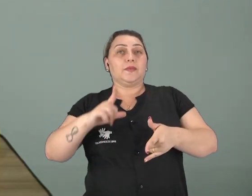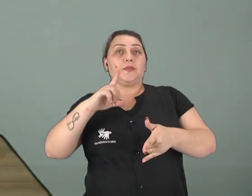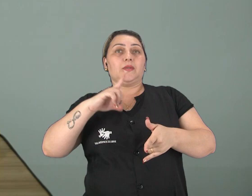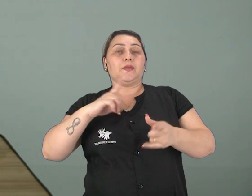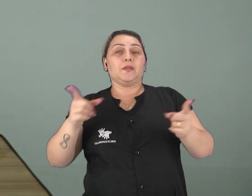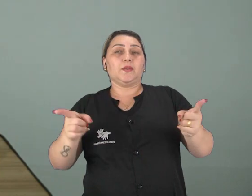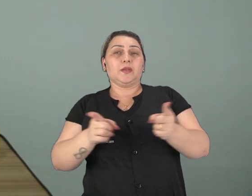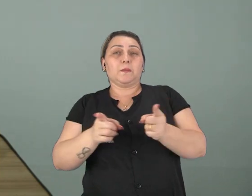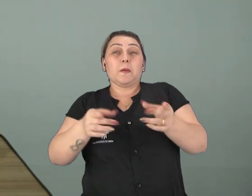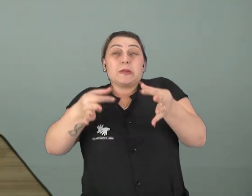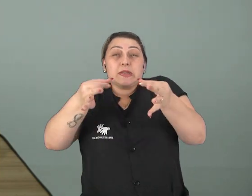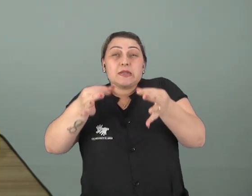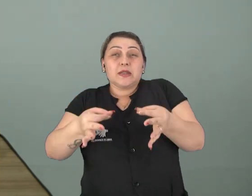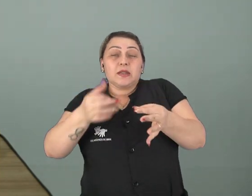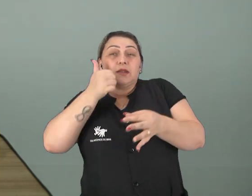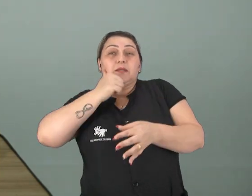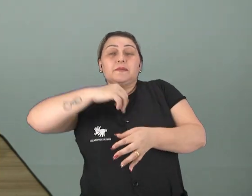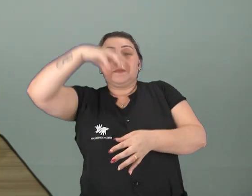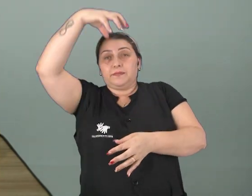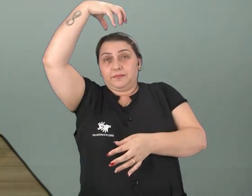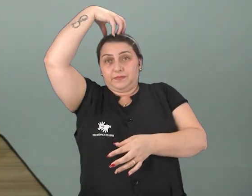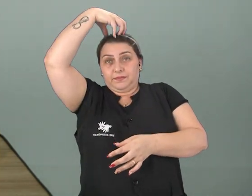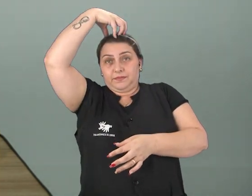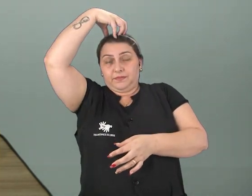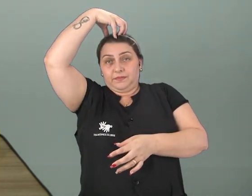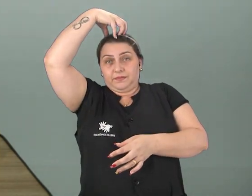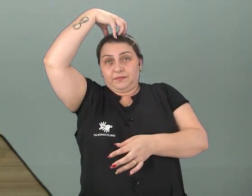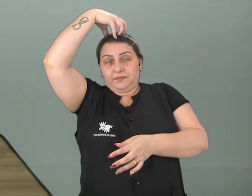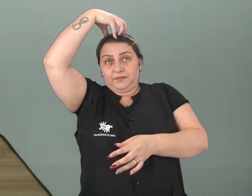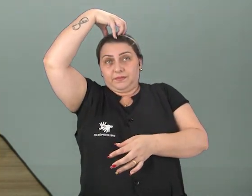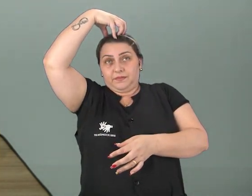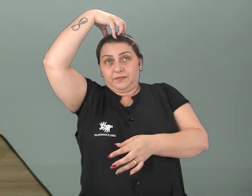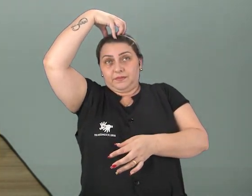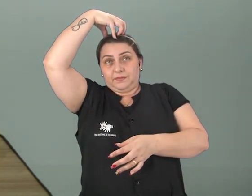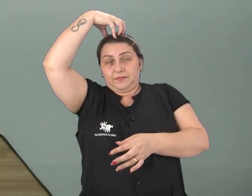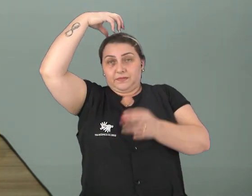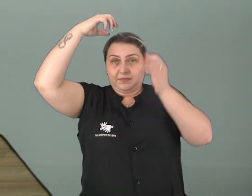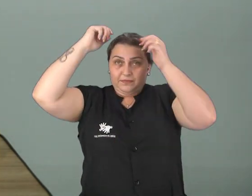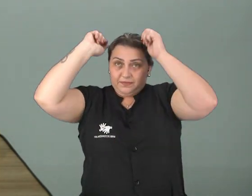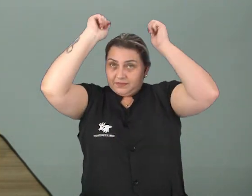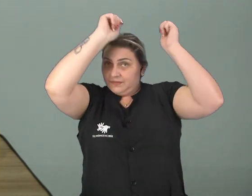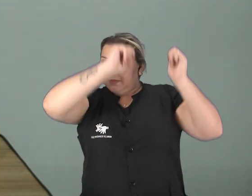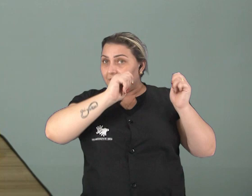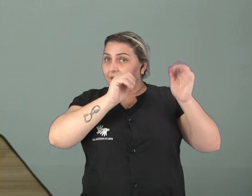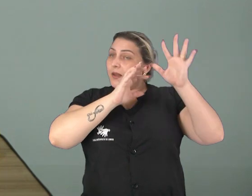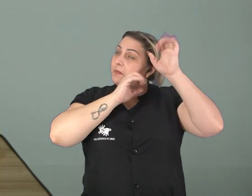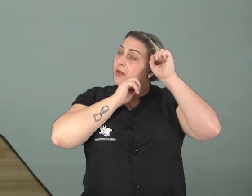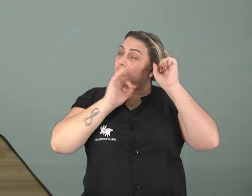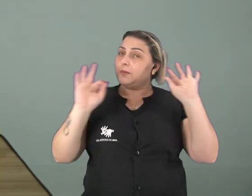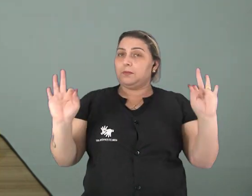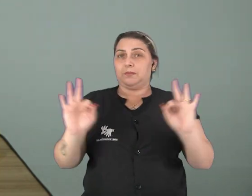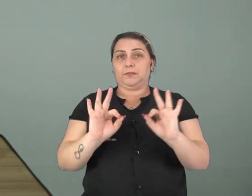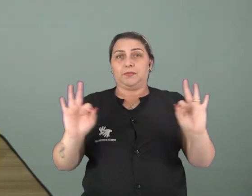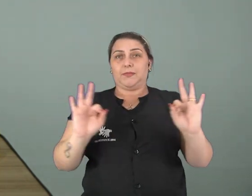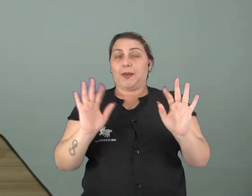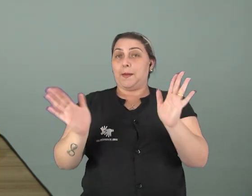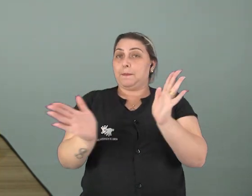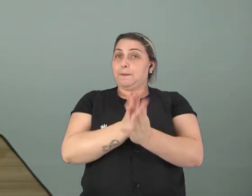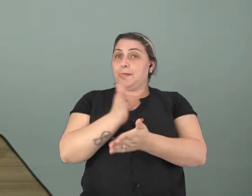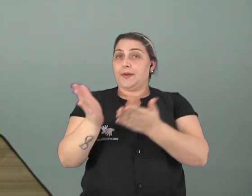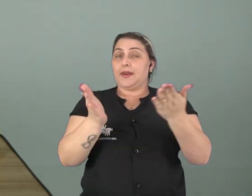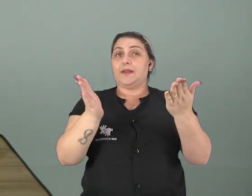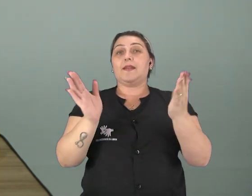o tamanho ideal da rainha. A rainha não tirava a coroa nem para dormir. E olha que